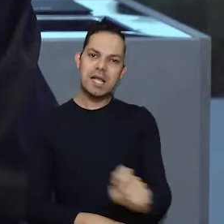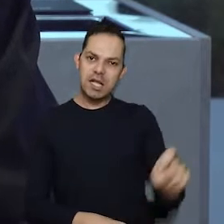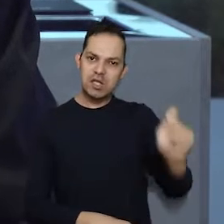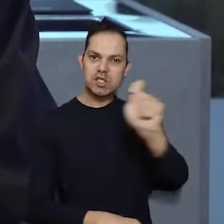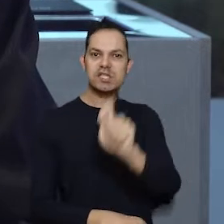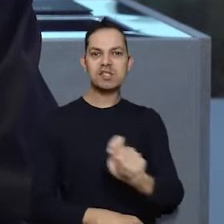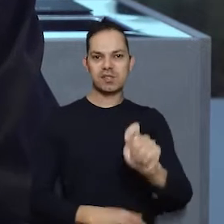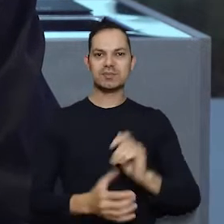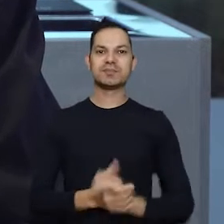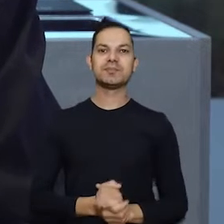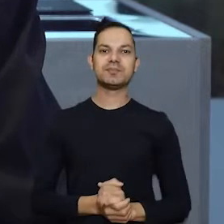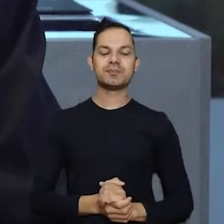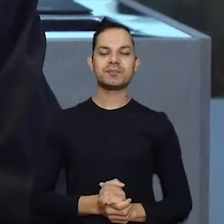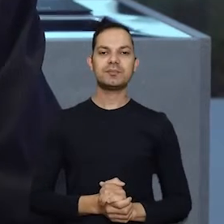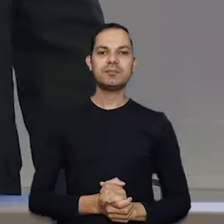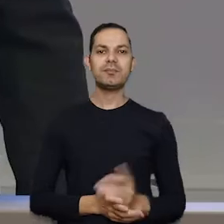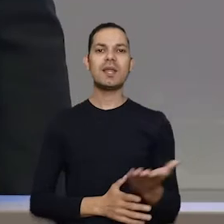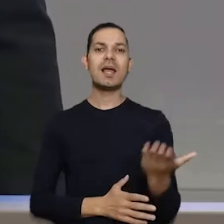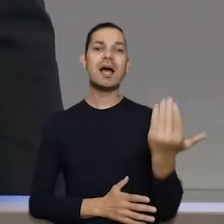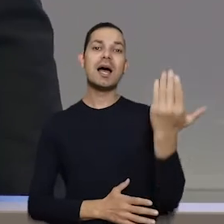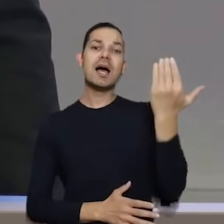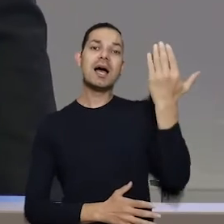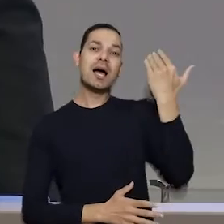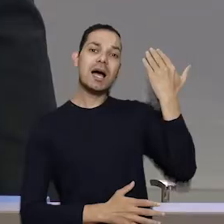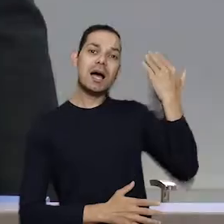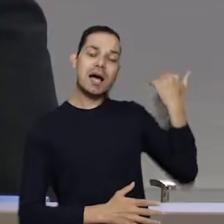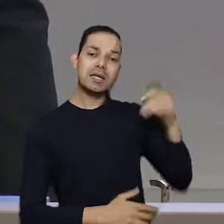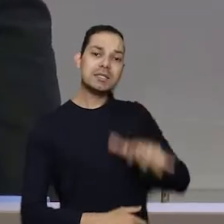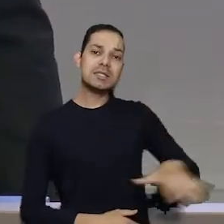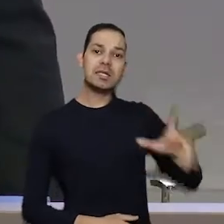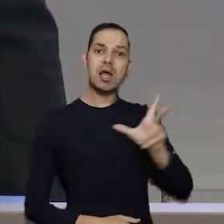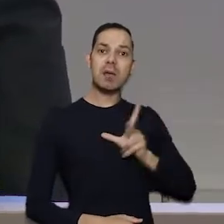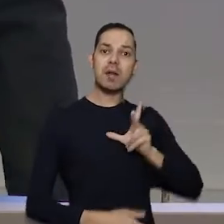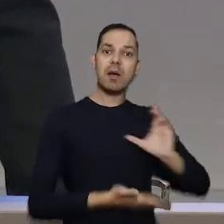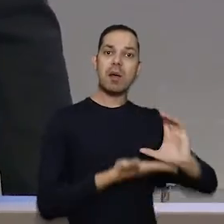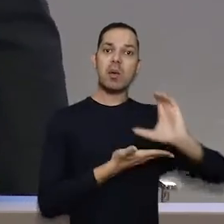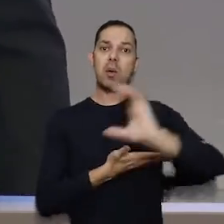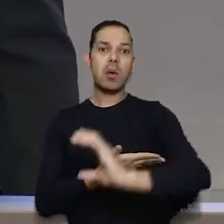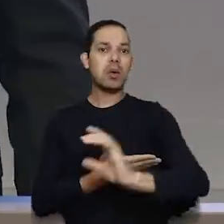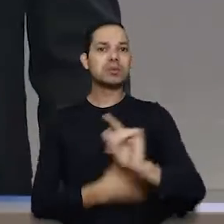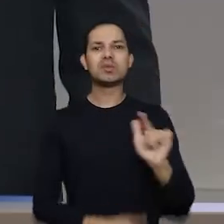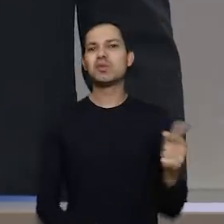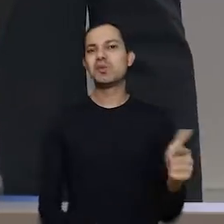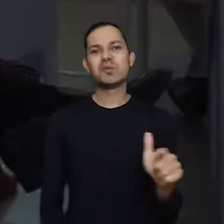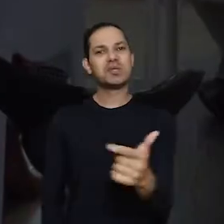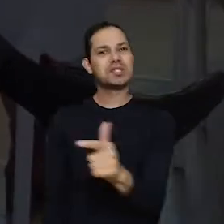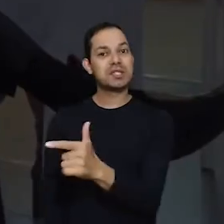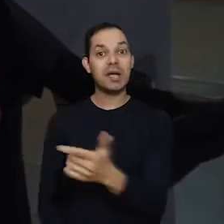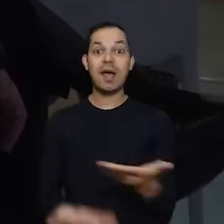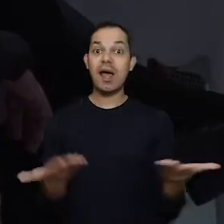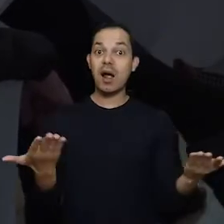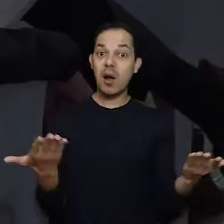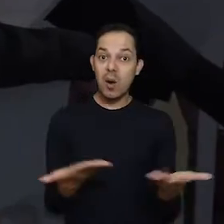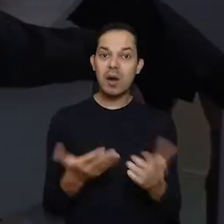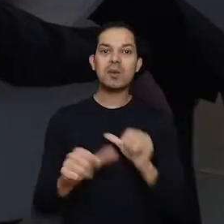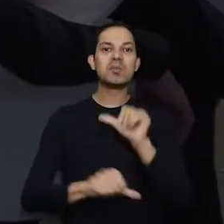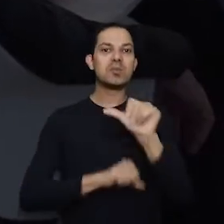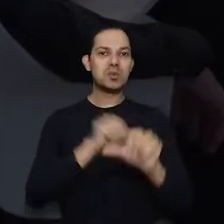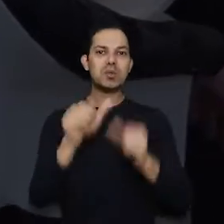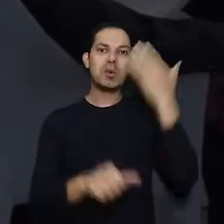e associações existentes já. Antes, a gente falava em falta de investimento privado. Está